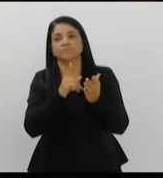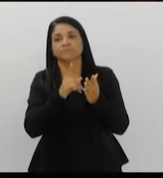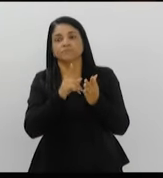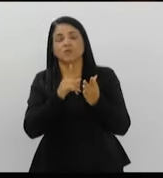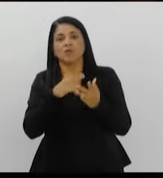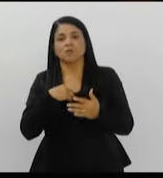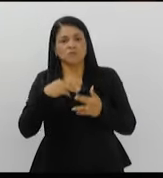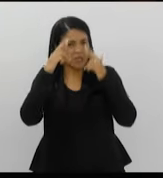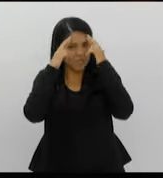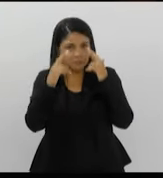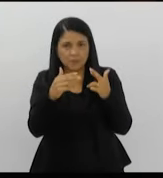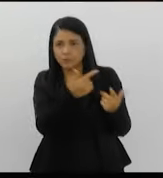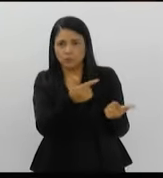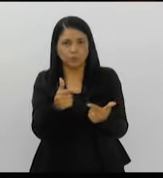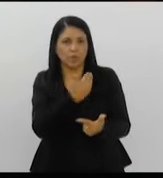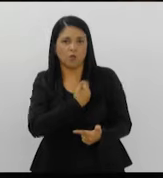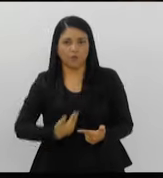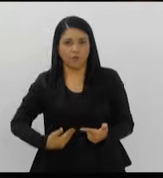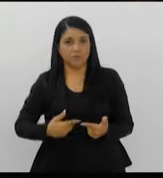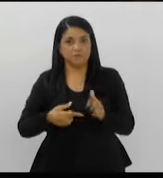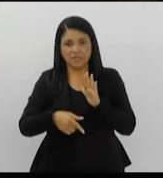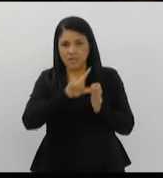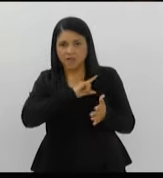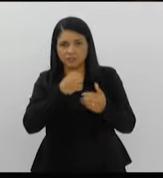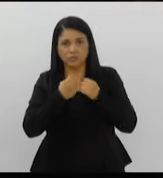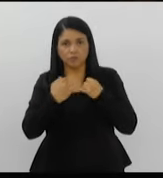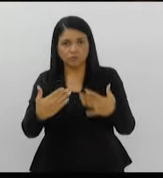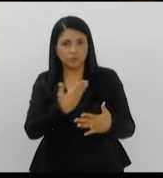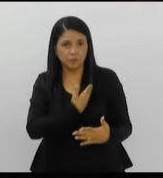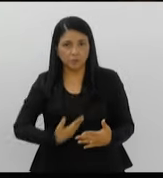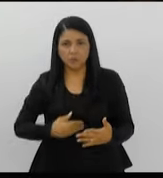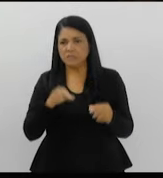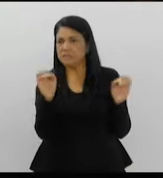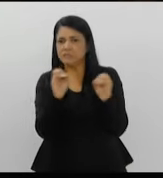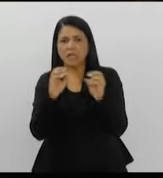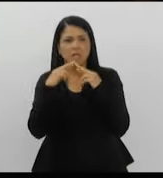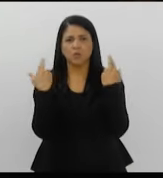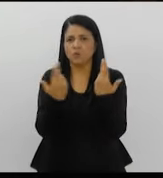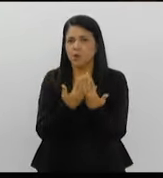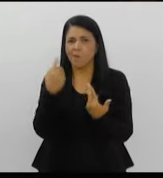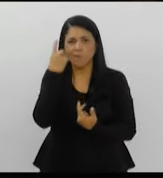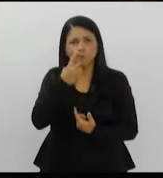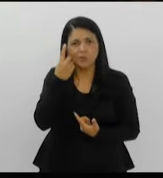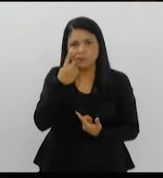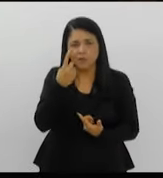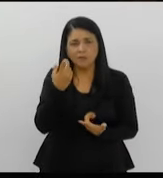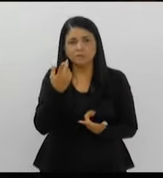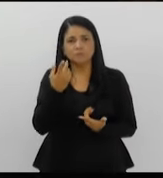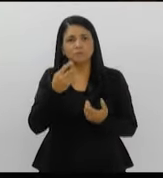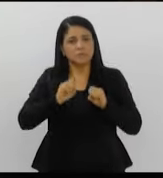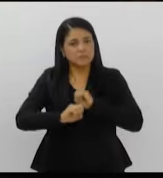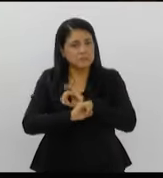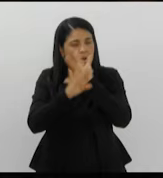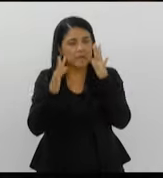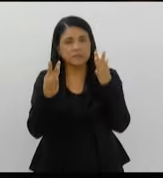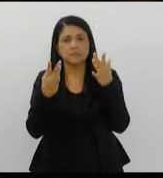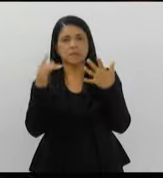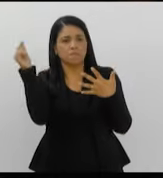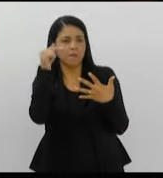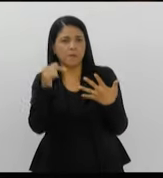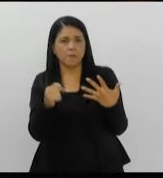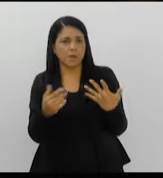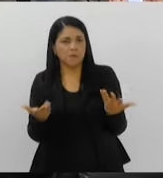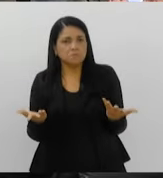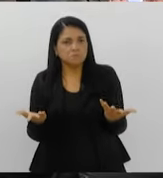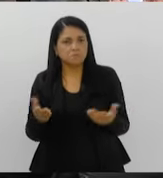projeto sem realizar uma audiência pública, sem uma reunião com os deputados, sequer para esclarecer os seus motivos.